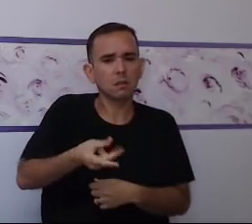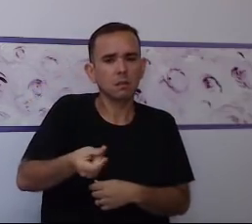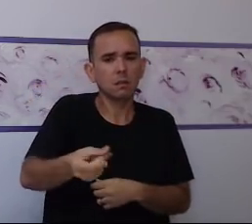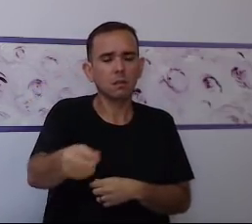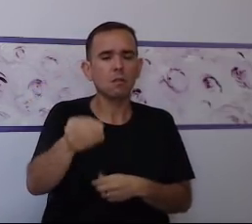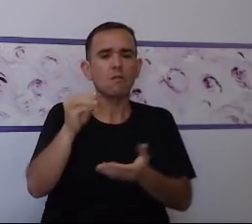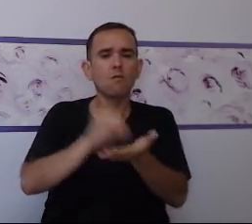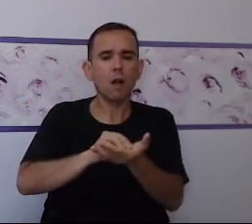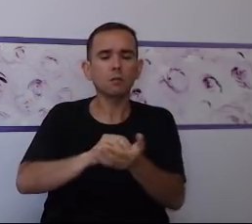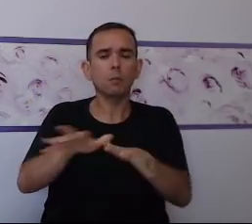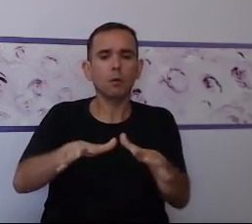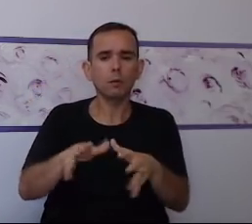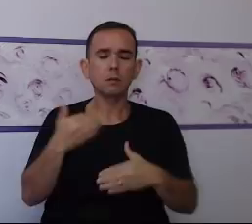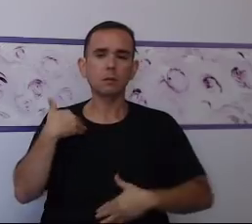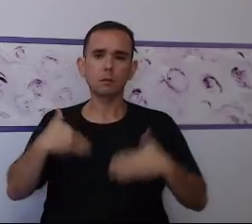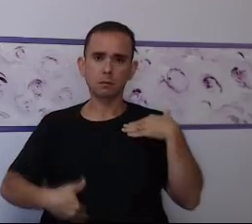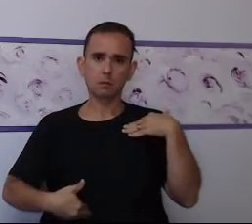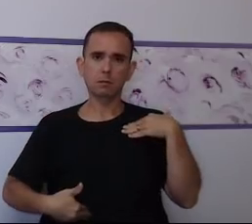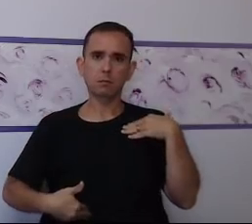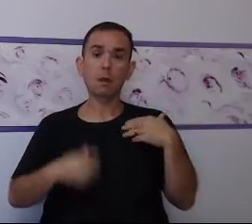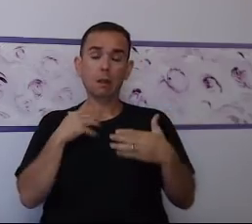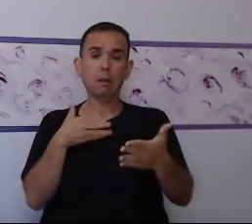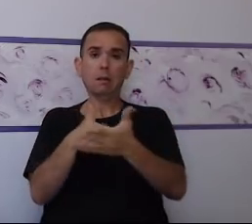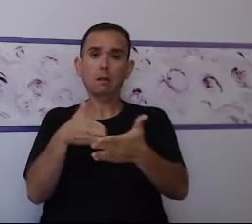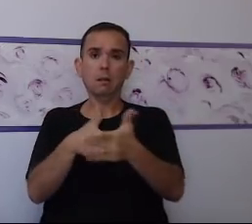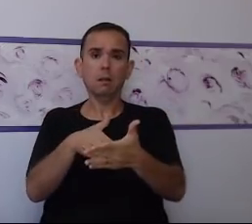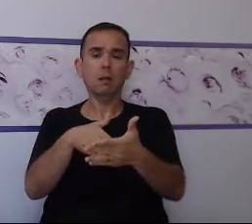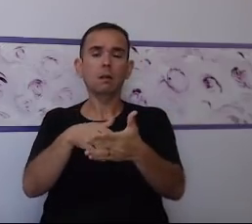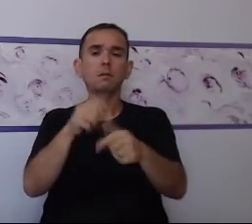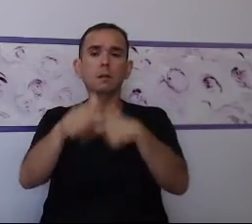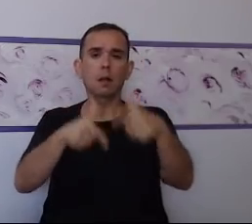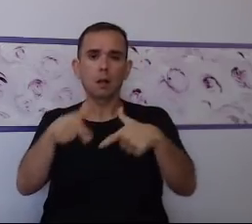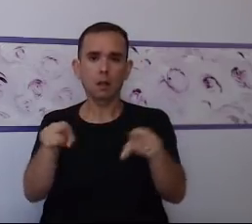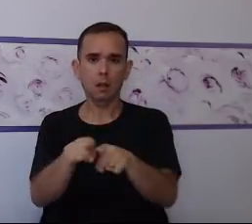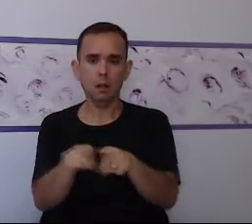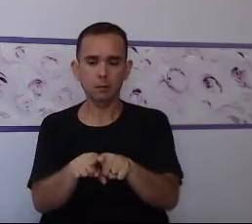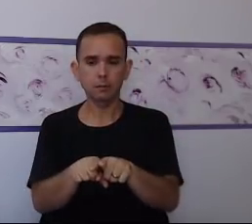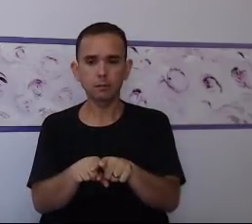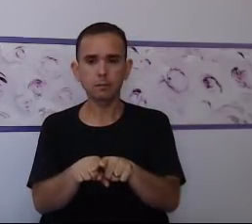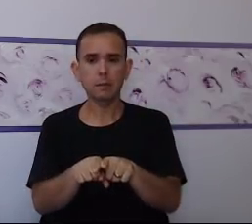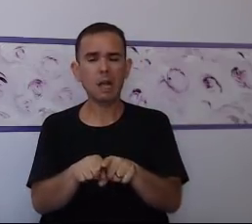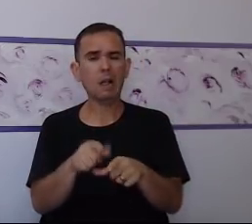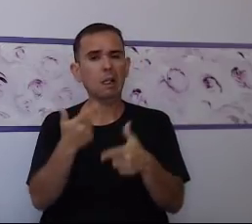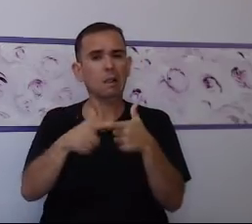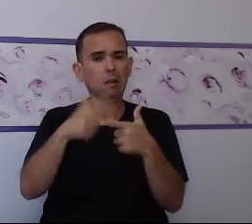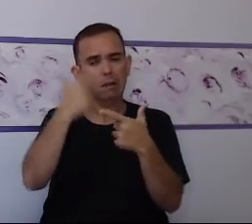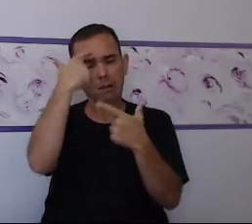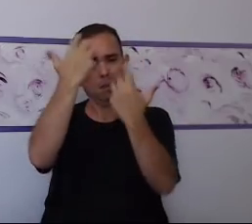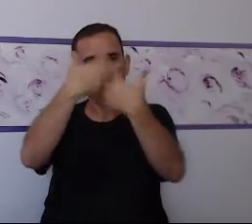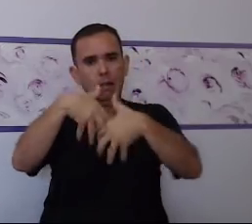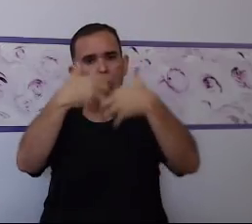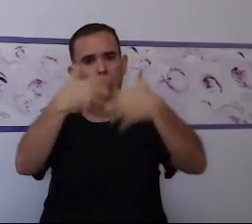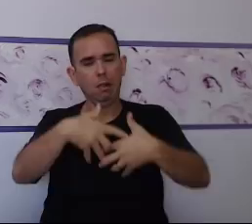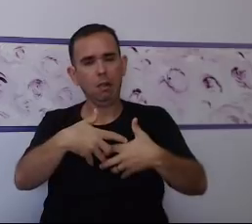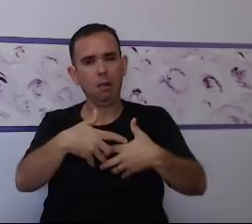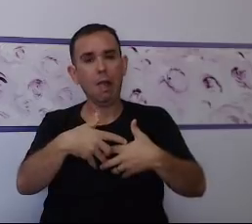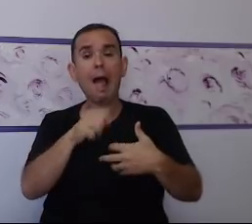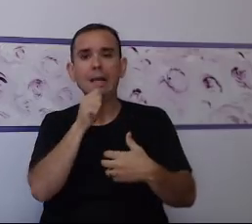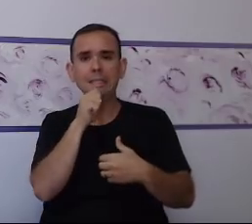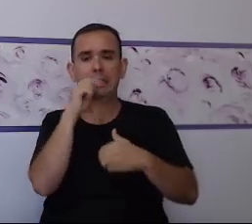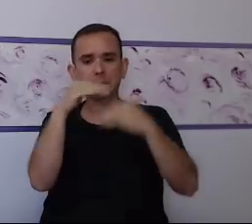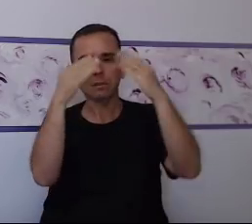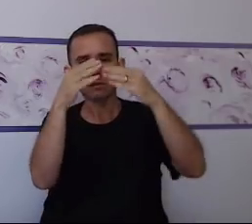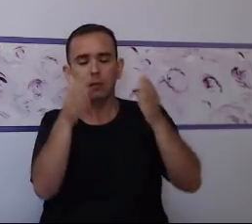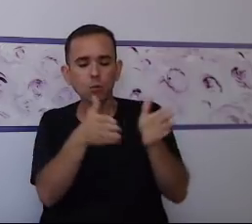postura, causando limitação nas atividades. A lesão acontece no cérebro ainda em desenvolvimento, seja durante a